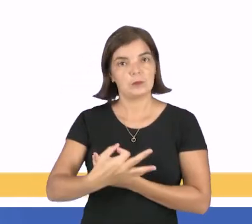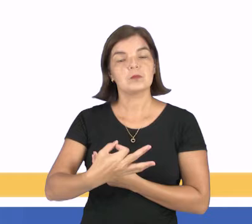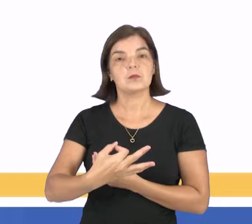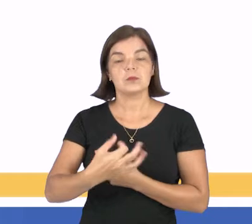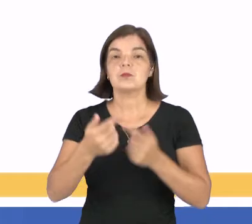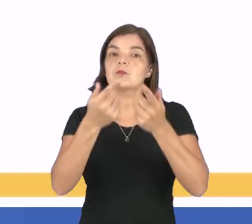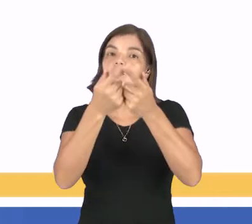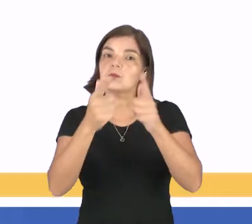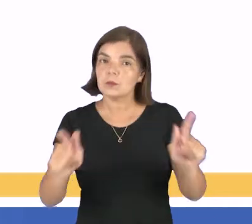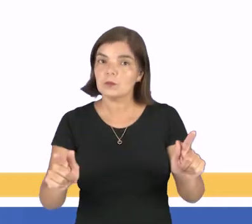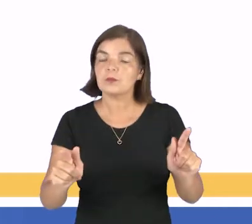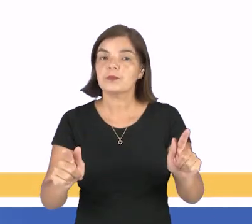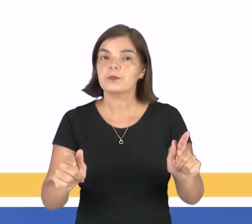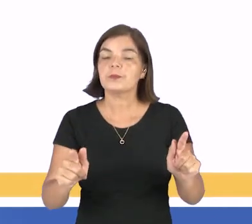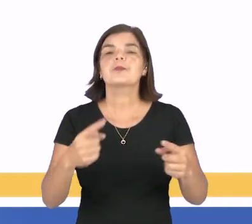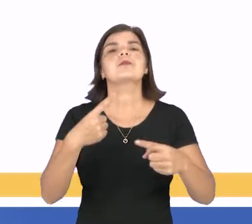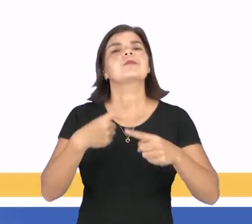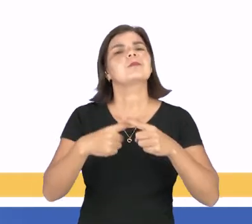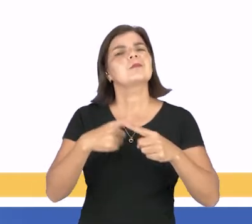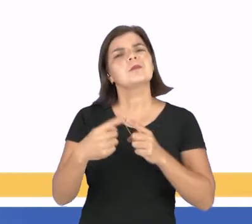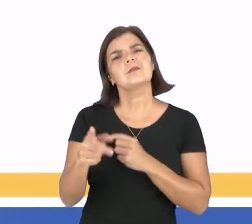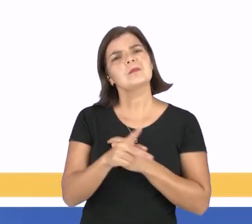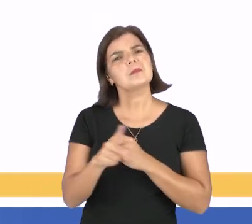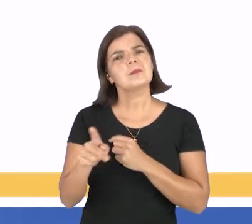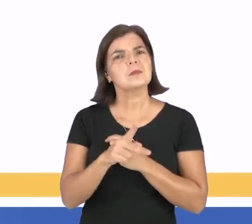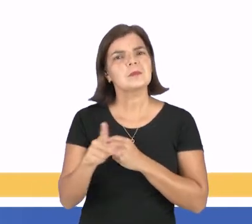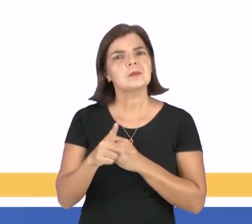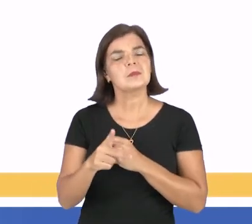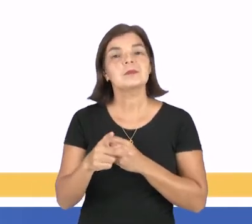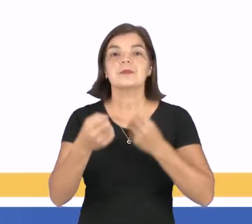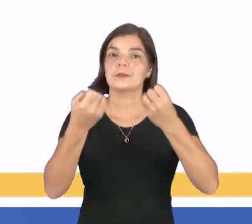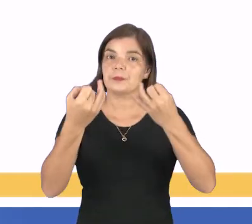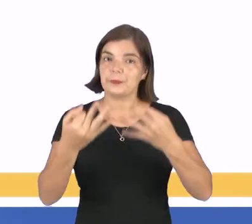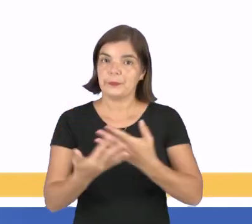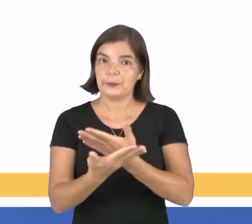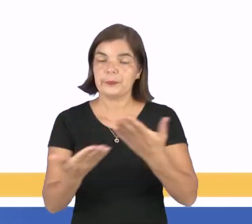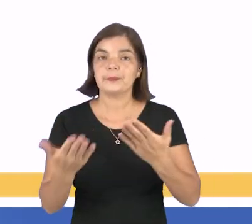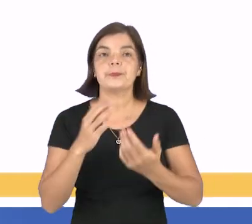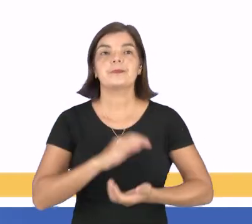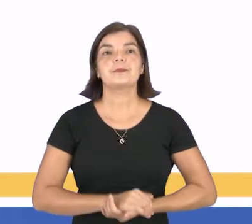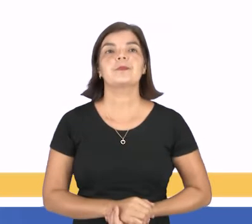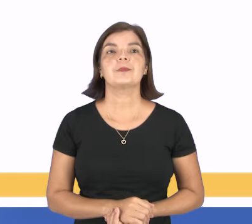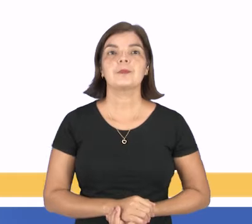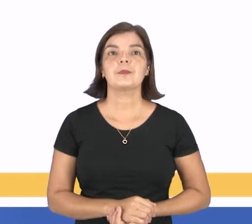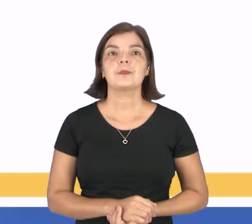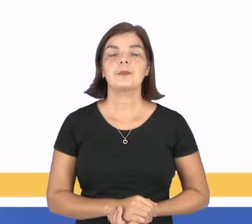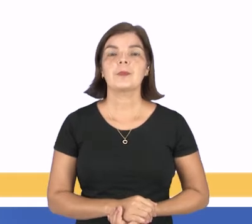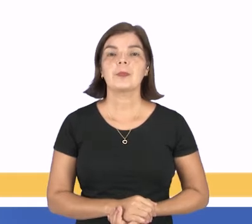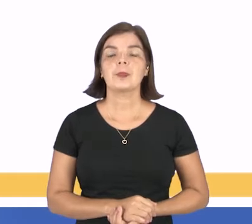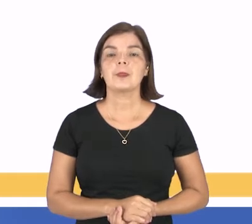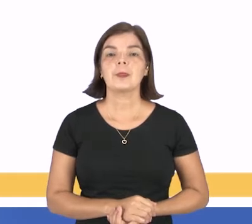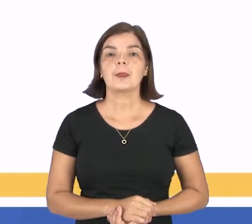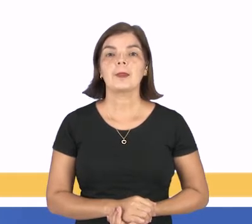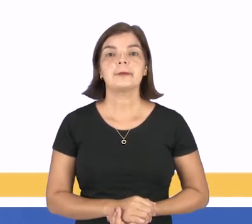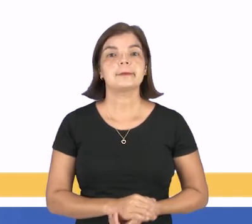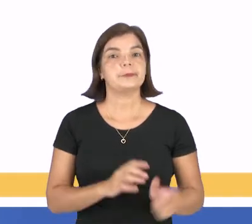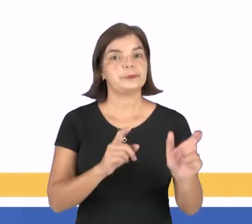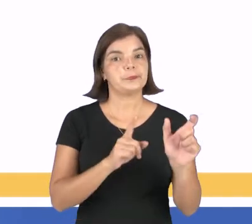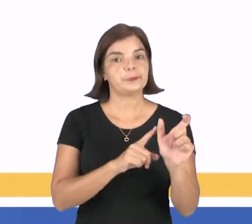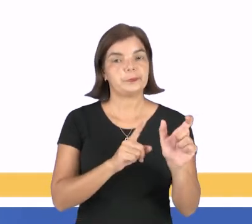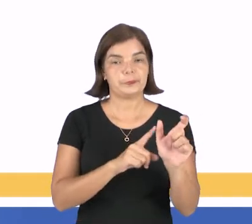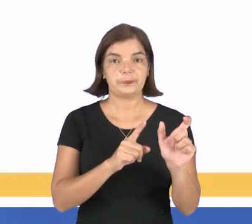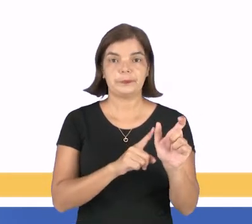acordo com a gramática normativa. Por quê, professora? Vou explicar para vocês. Os termos,